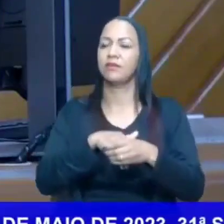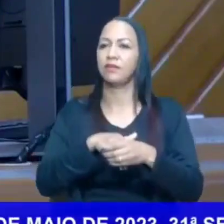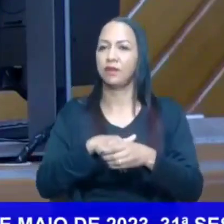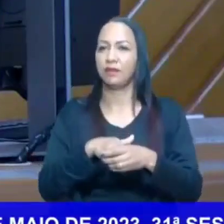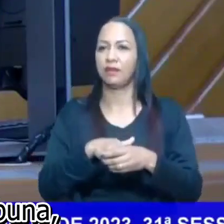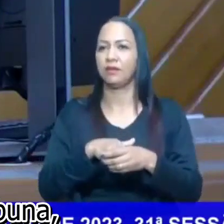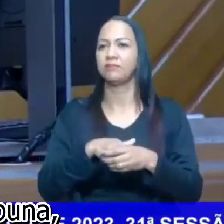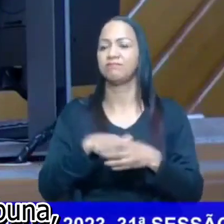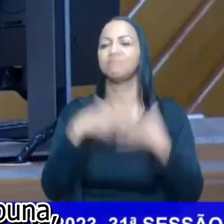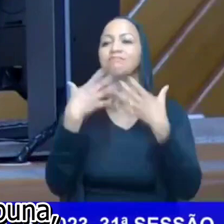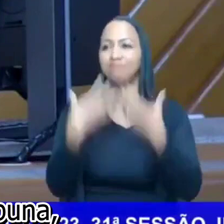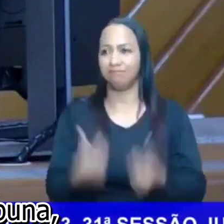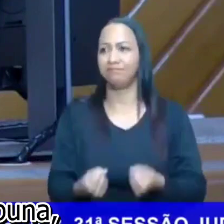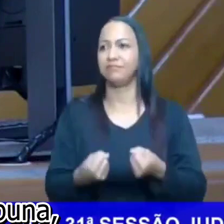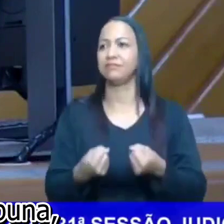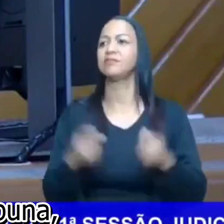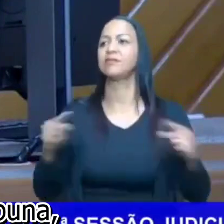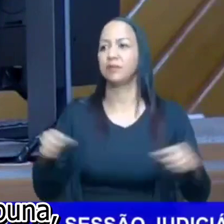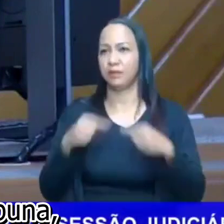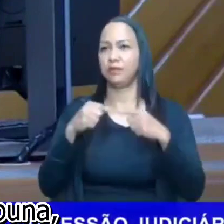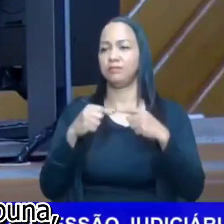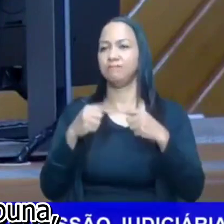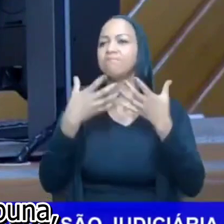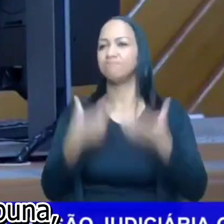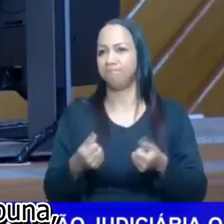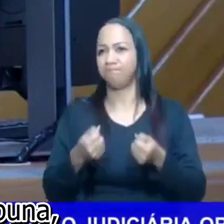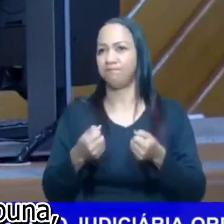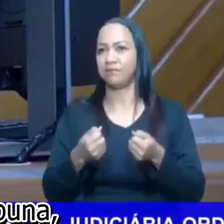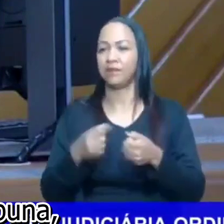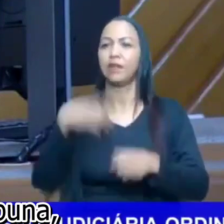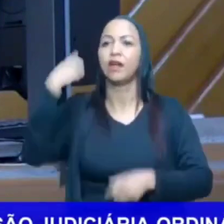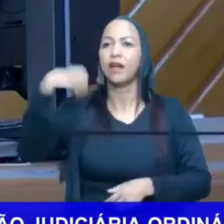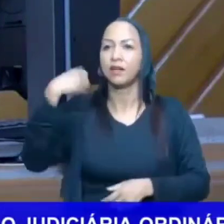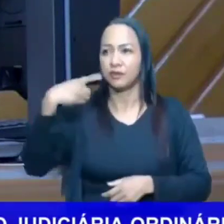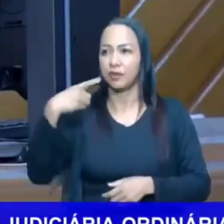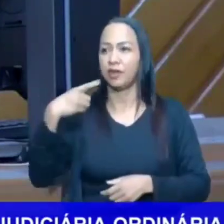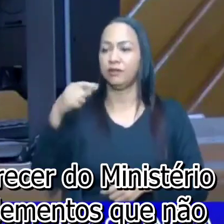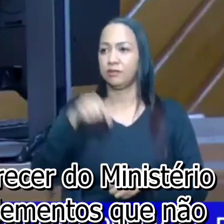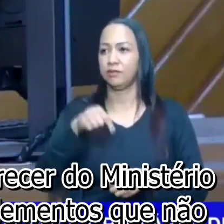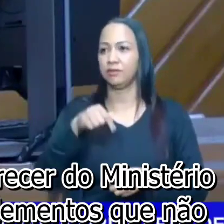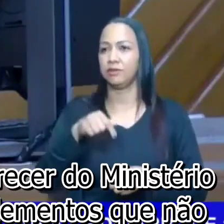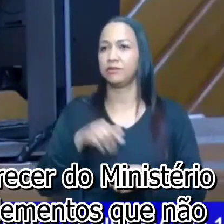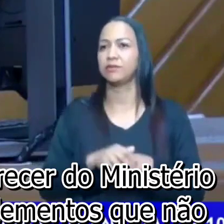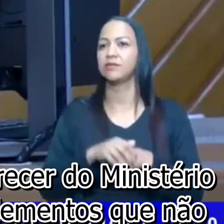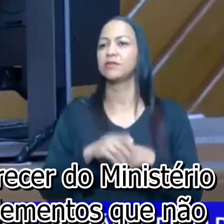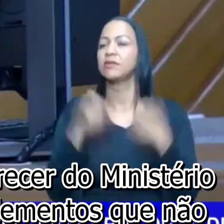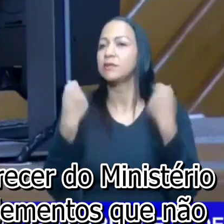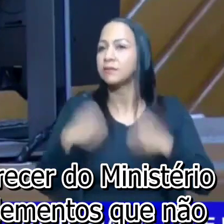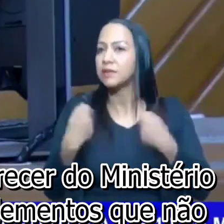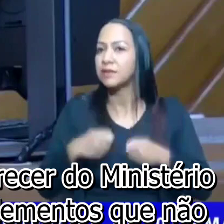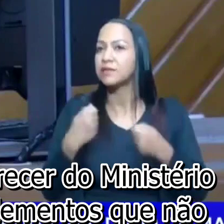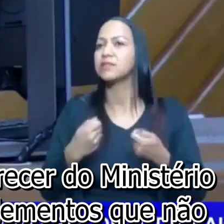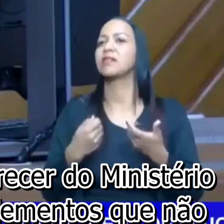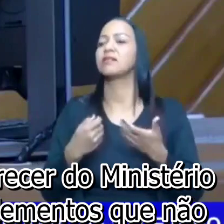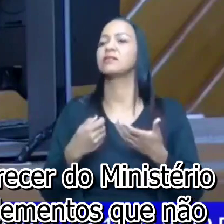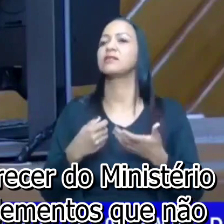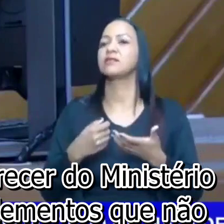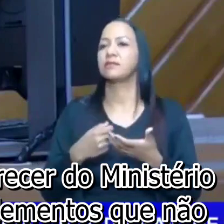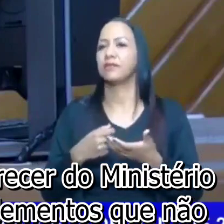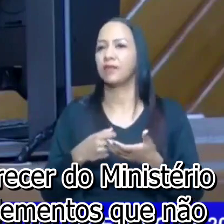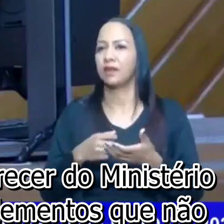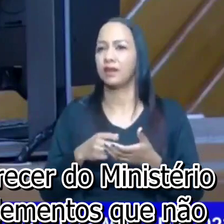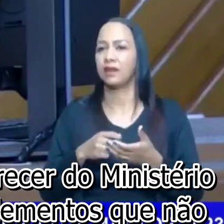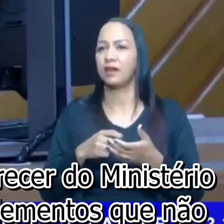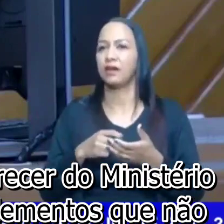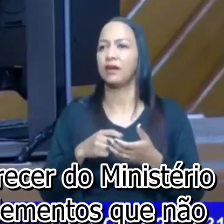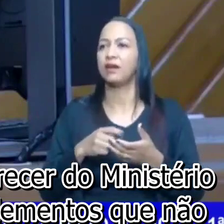com um ponto trazido pelo advogado da tribuna quanto à necessidade de intimação da parte